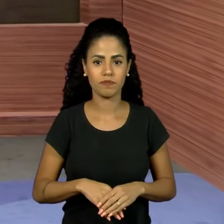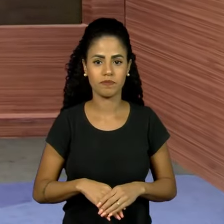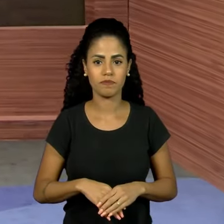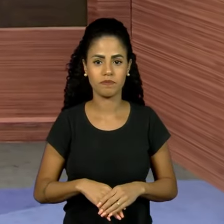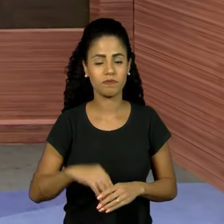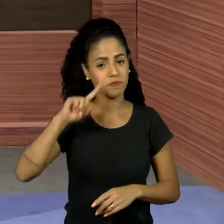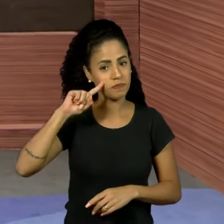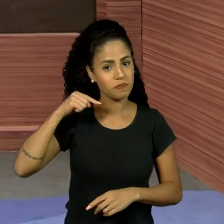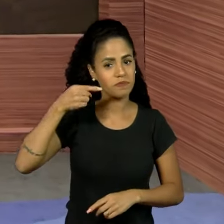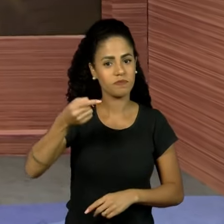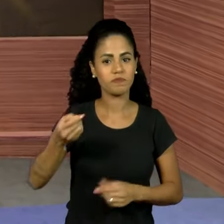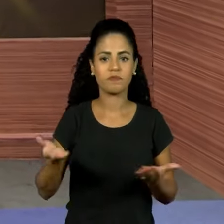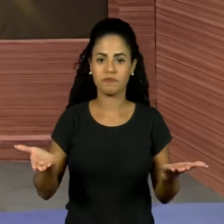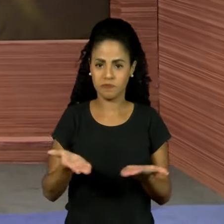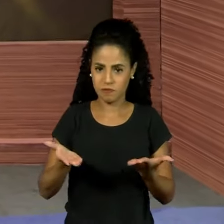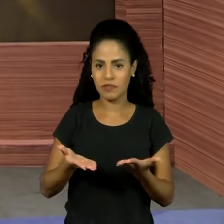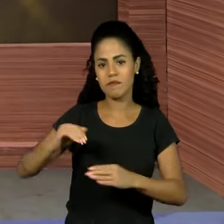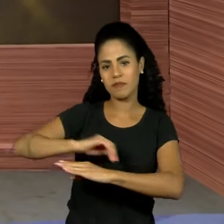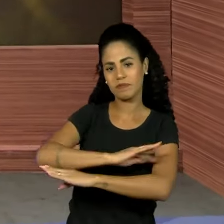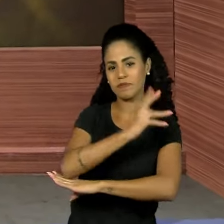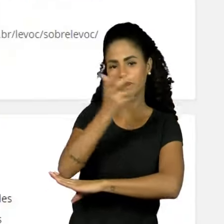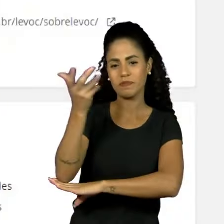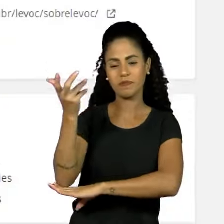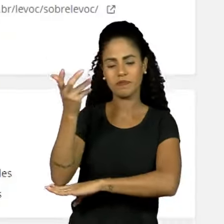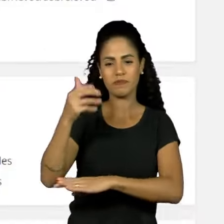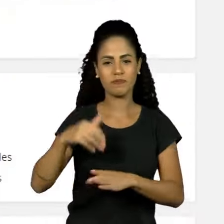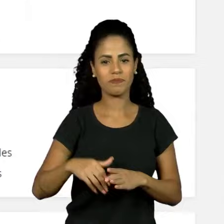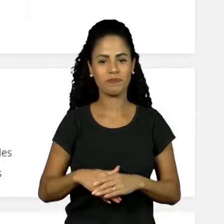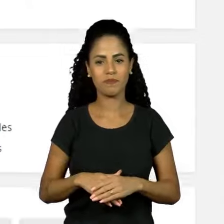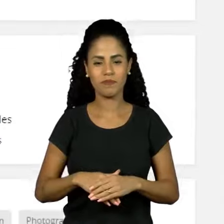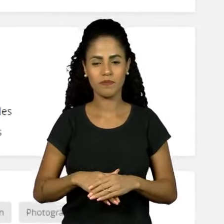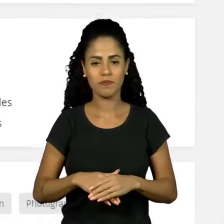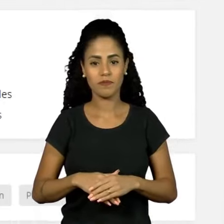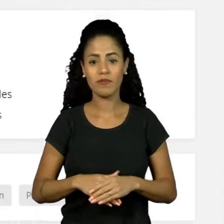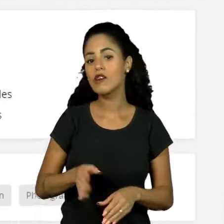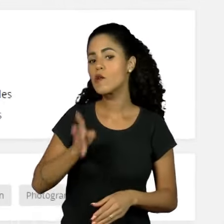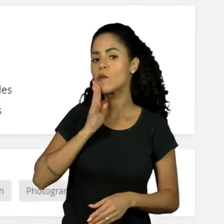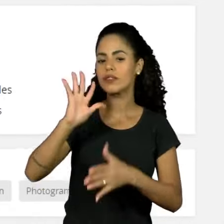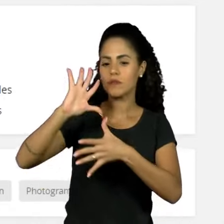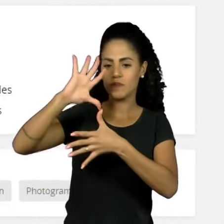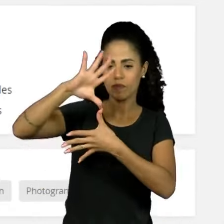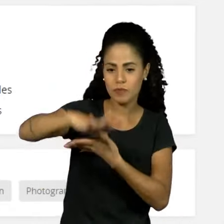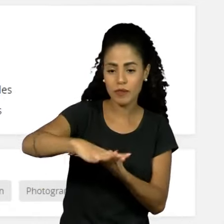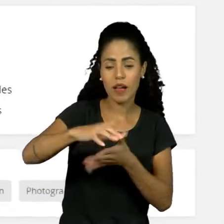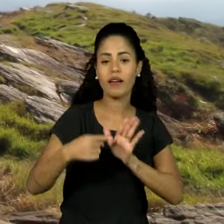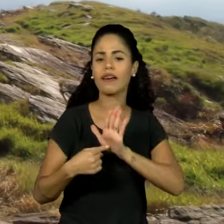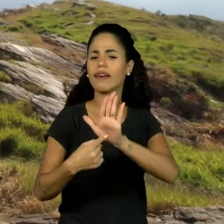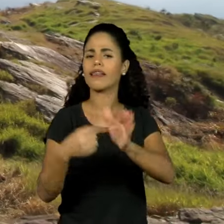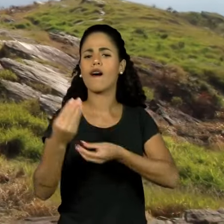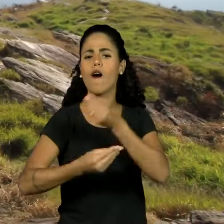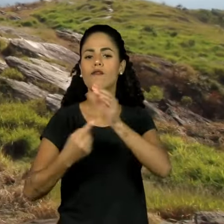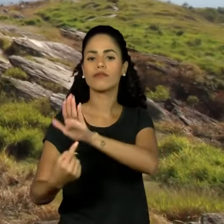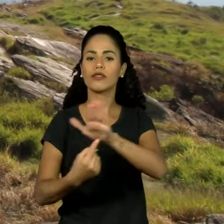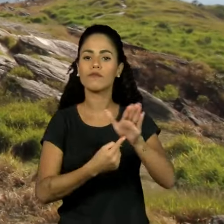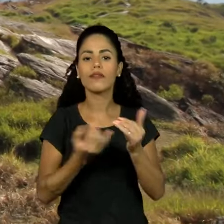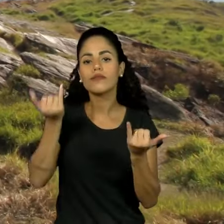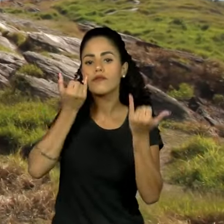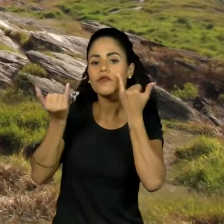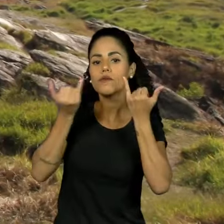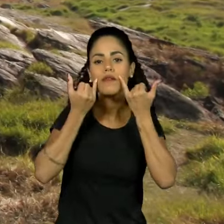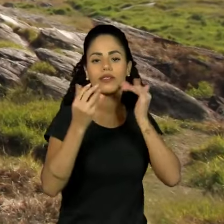E veja daqui a pouquinho aqui no Repórter Eco. Conheça o mapa digital interativo que reúne dados